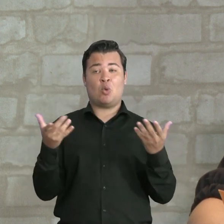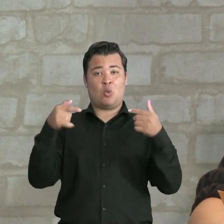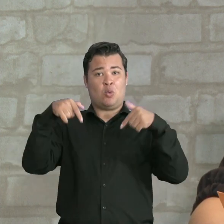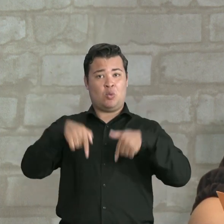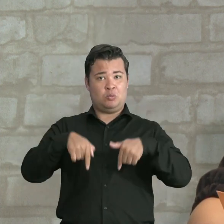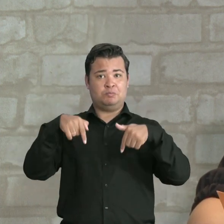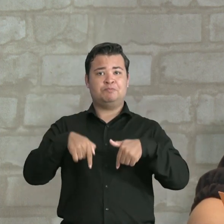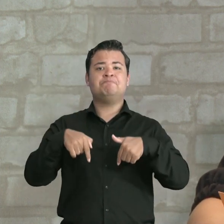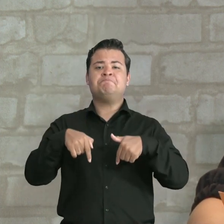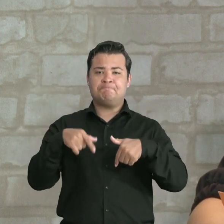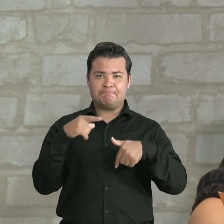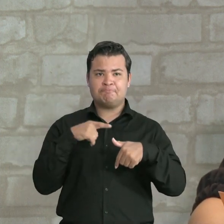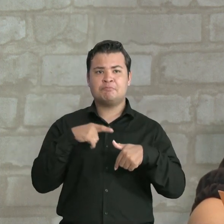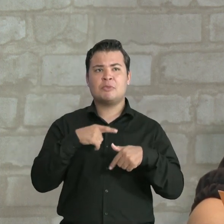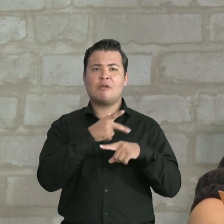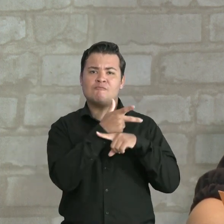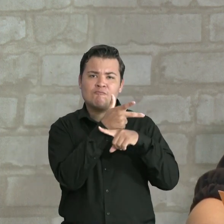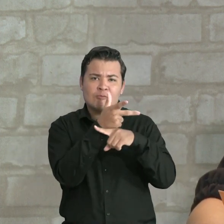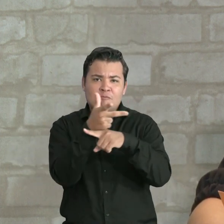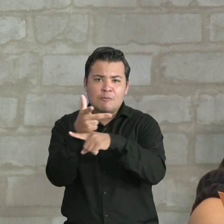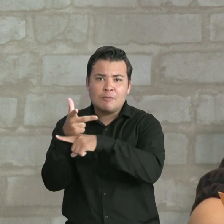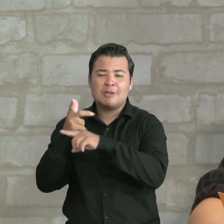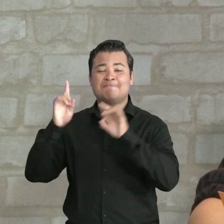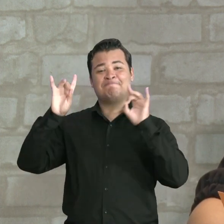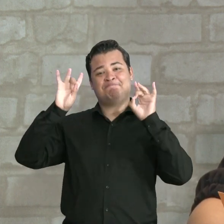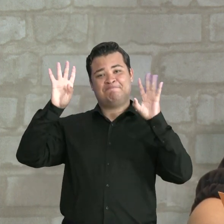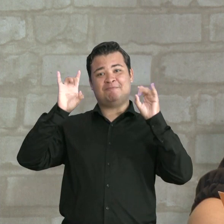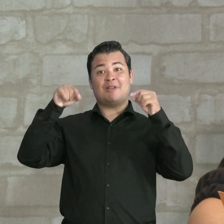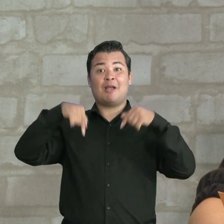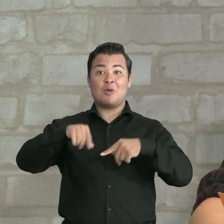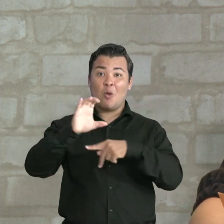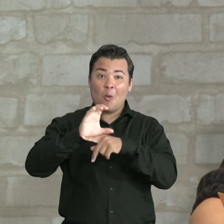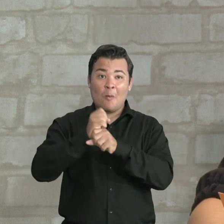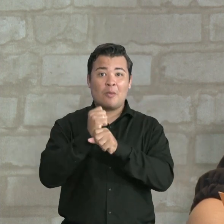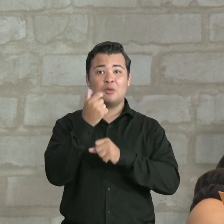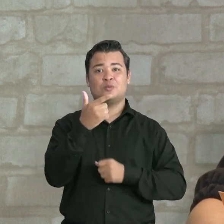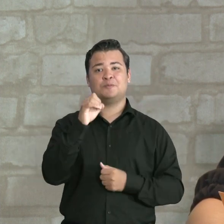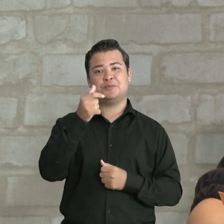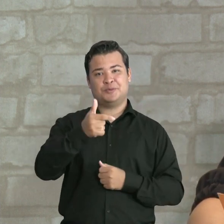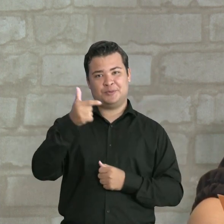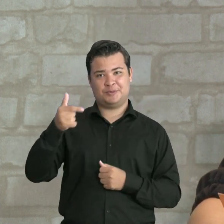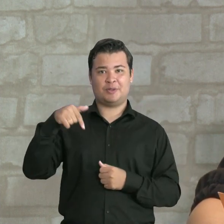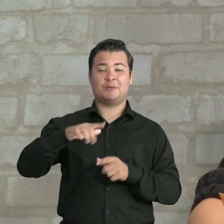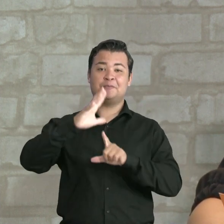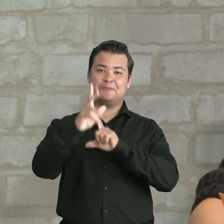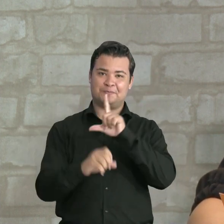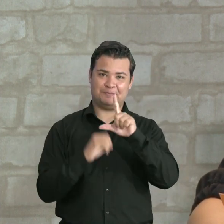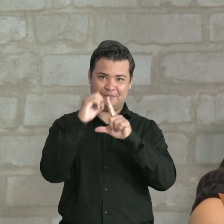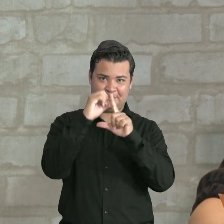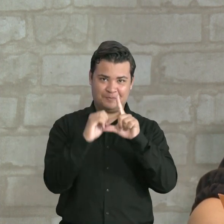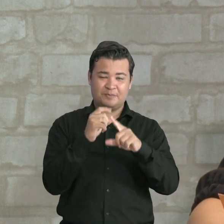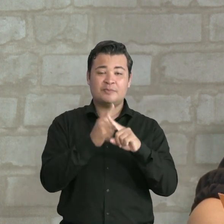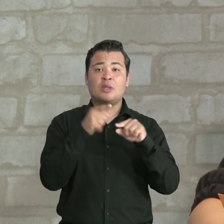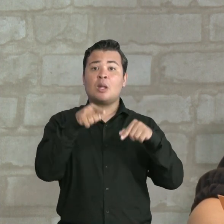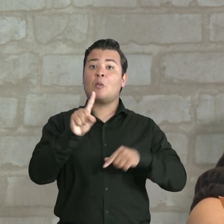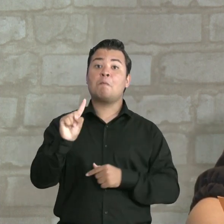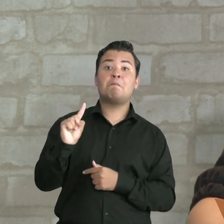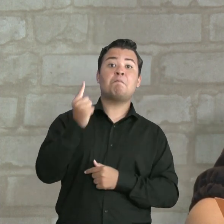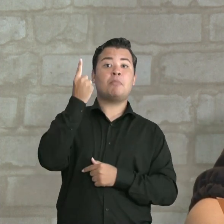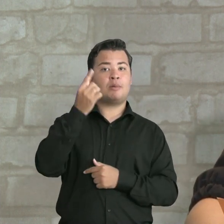viemos fazer uma cobertura especial do COMPEX 2022 aqui no Mundo UFG, já que essa edição é a